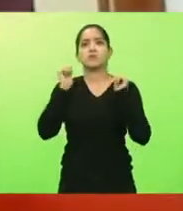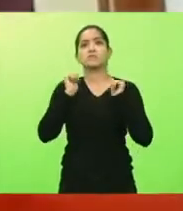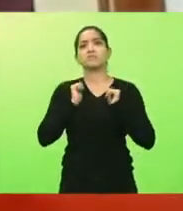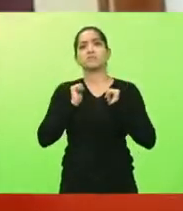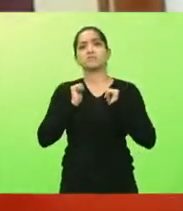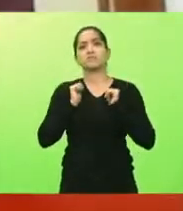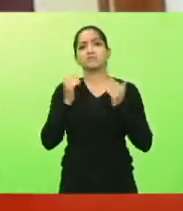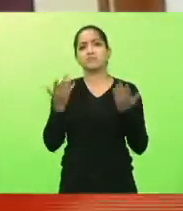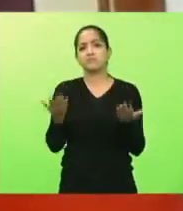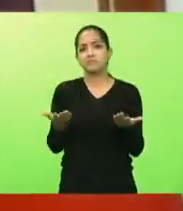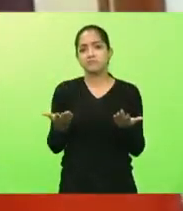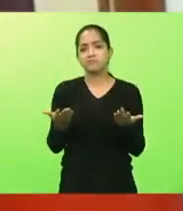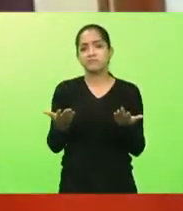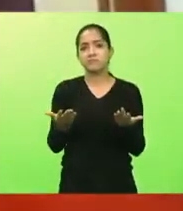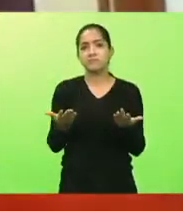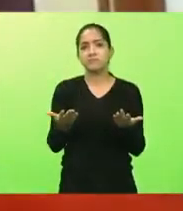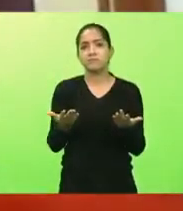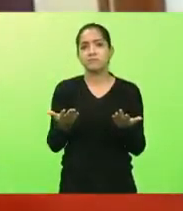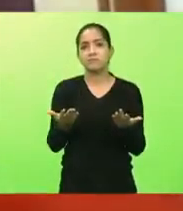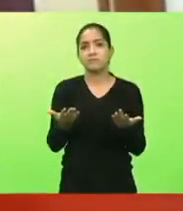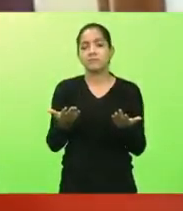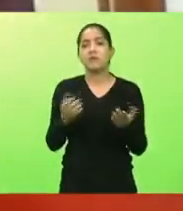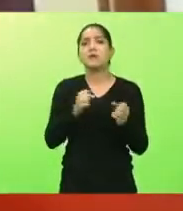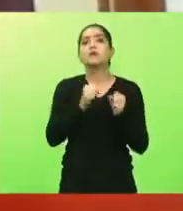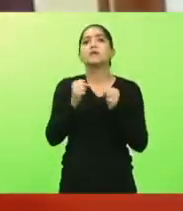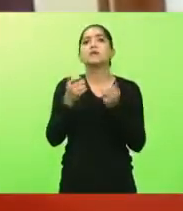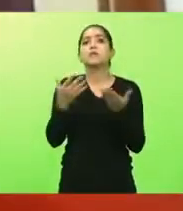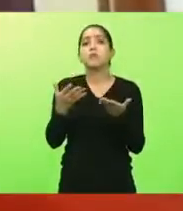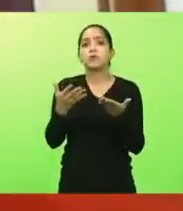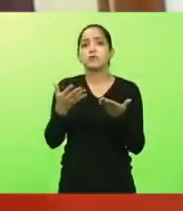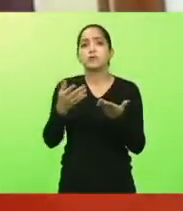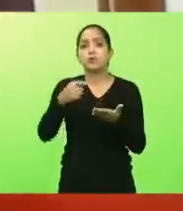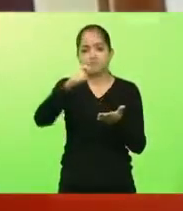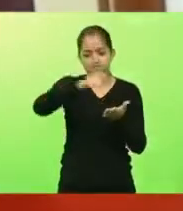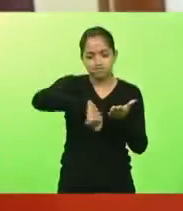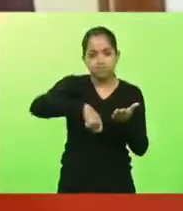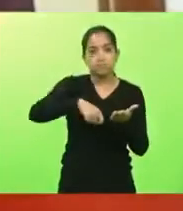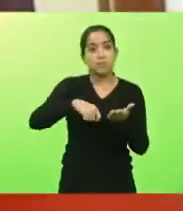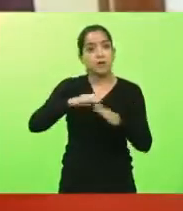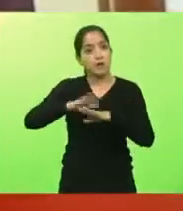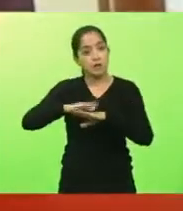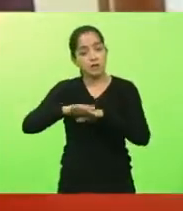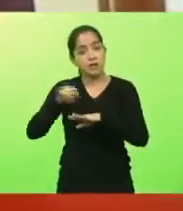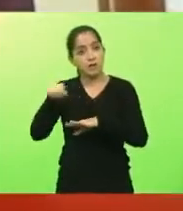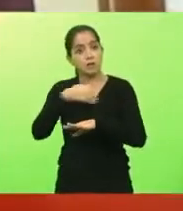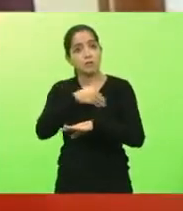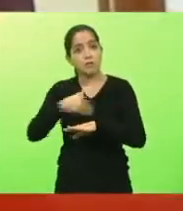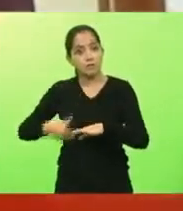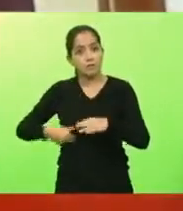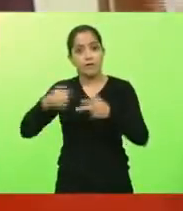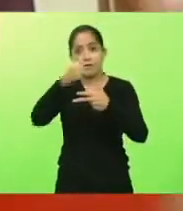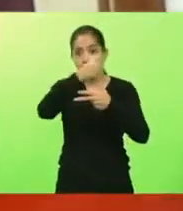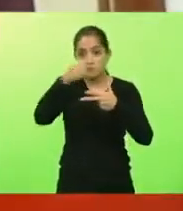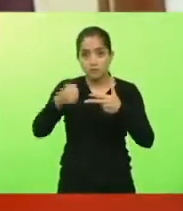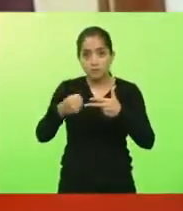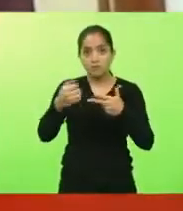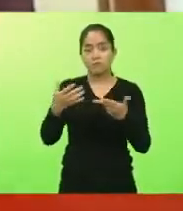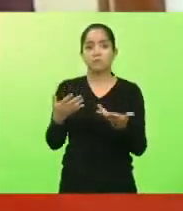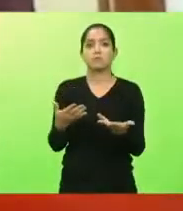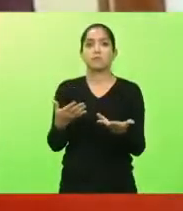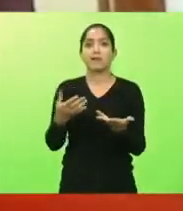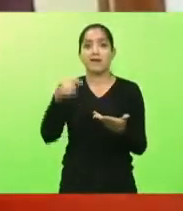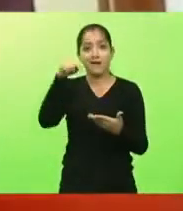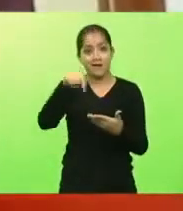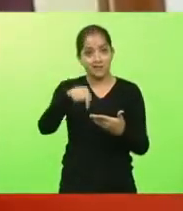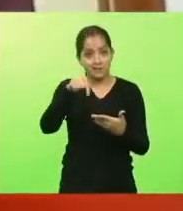fresca. Ah, mas quem tem o poder da caneta não somos nós, é o governo, é o executivo. Certo? Aqui também nós